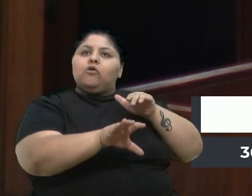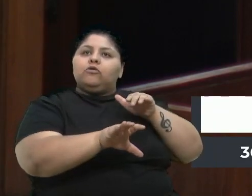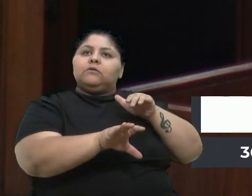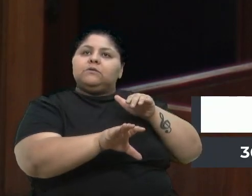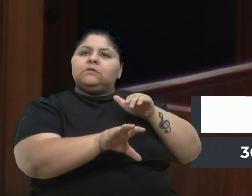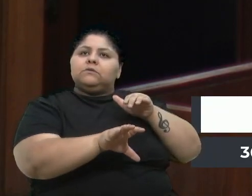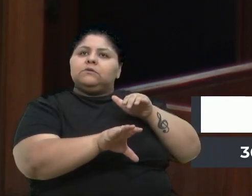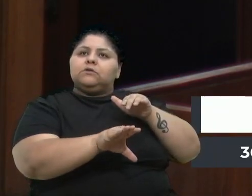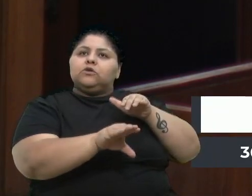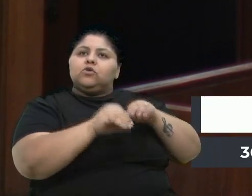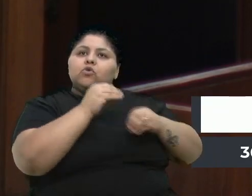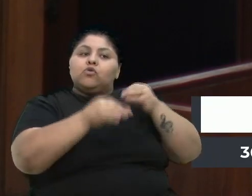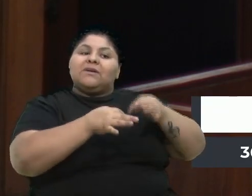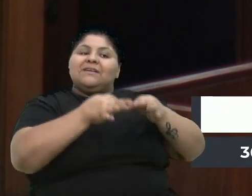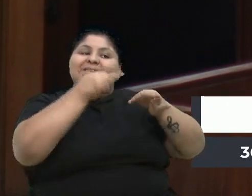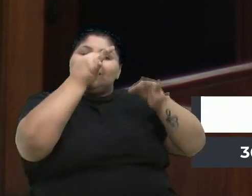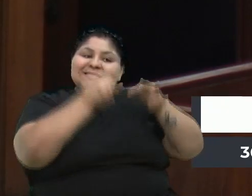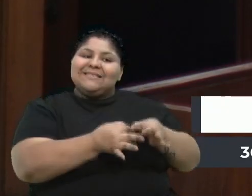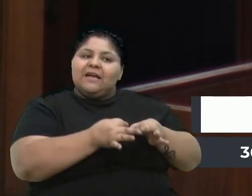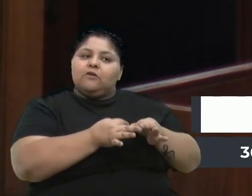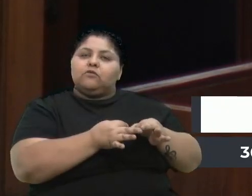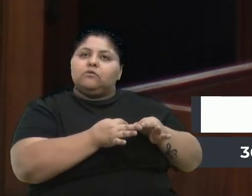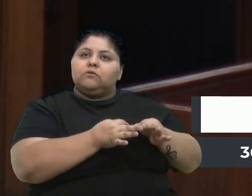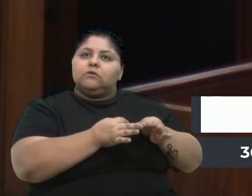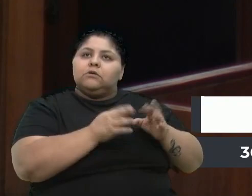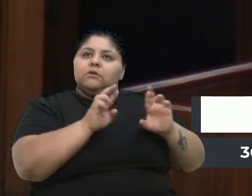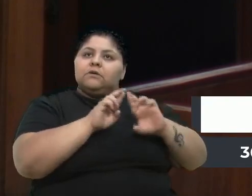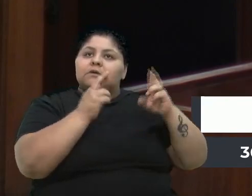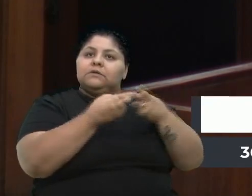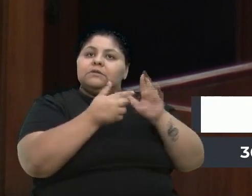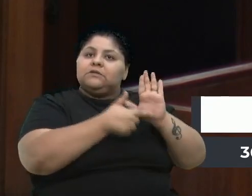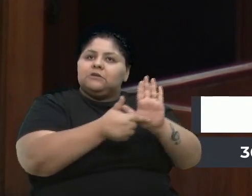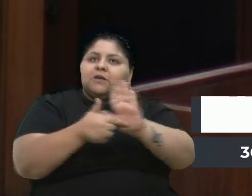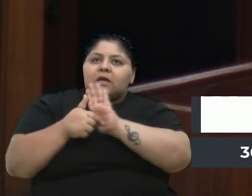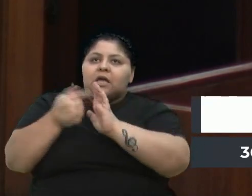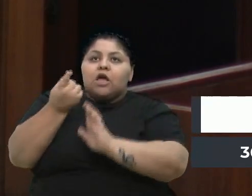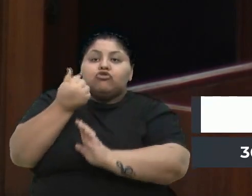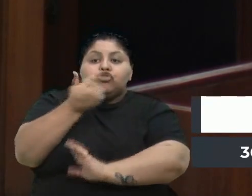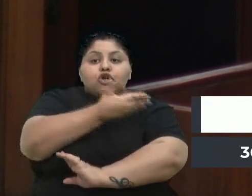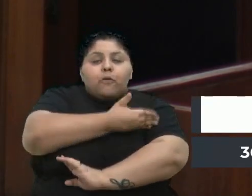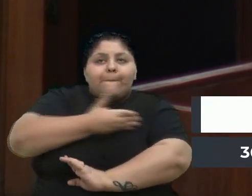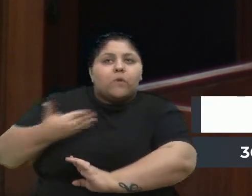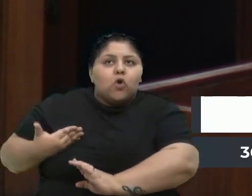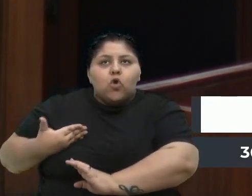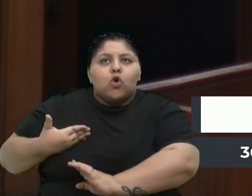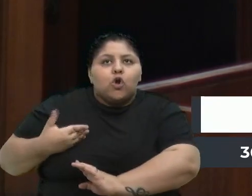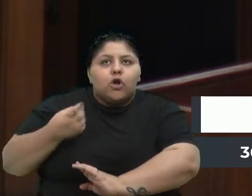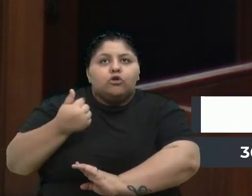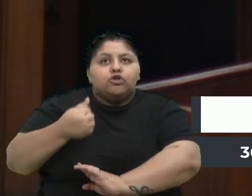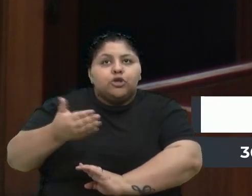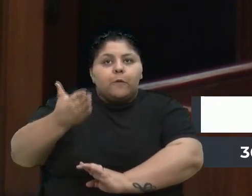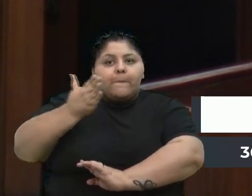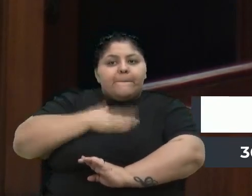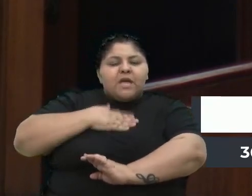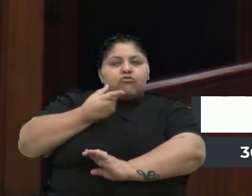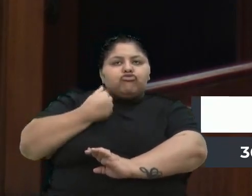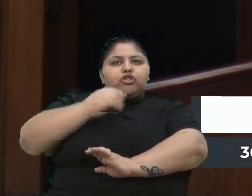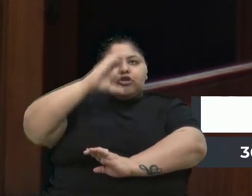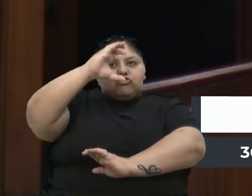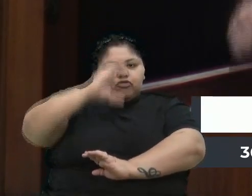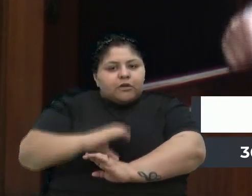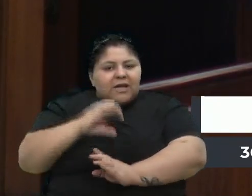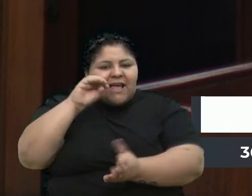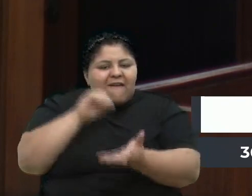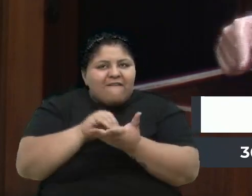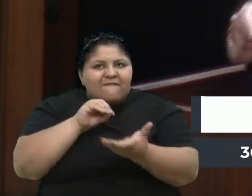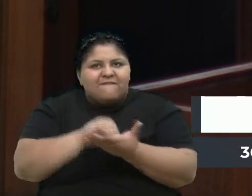irregularidades que a CPI tem apontado. É o dinheiro público, é o dinheiro meu, é o dinheiro do cidadão, é a falta